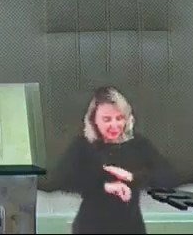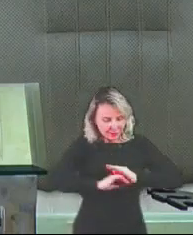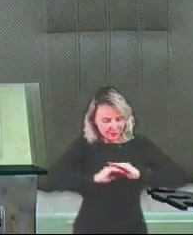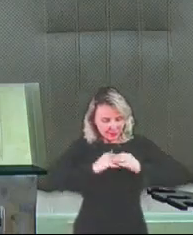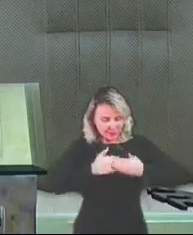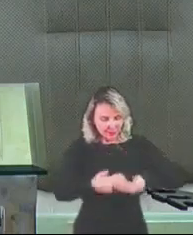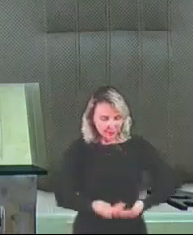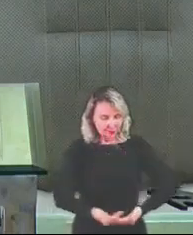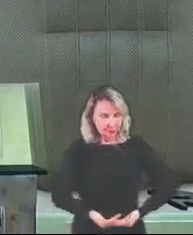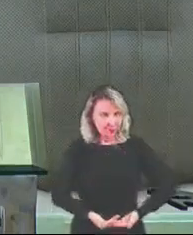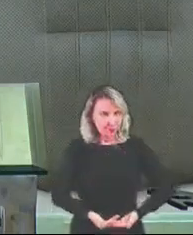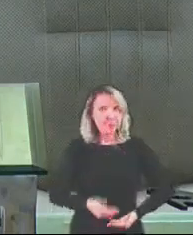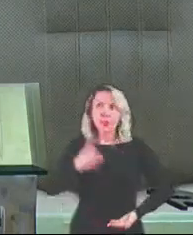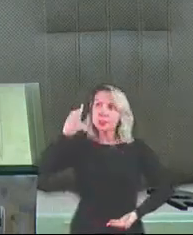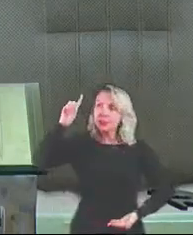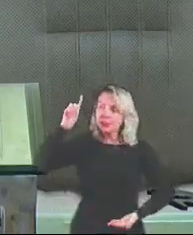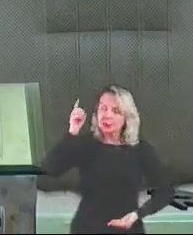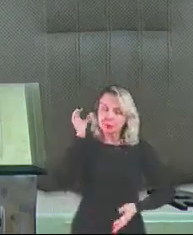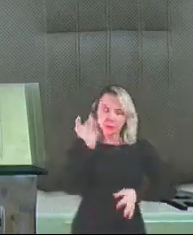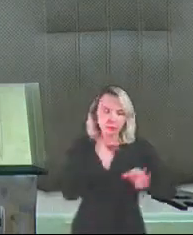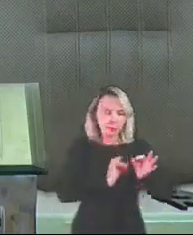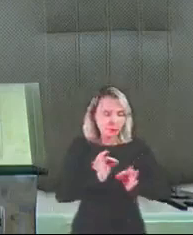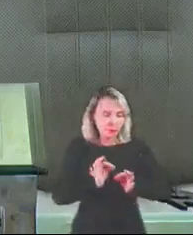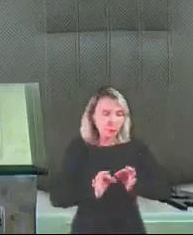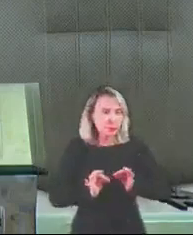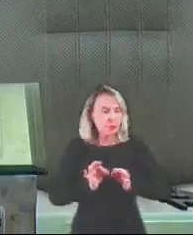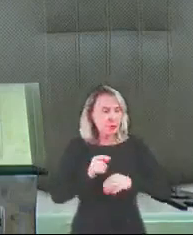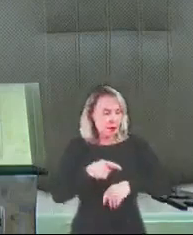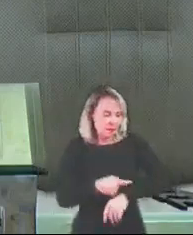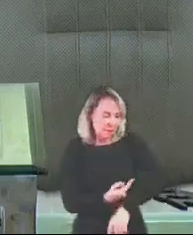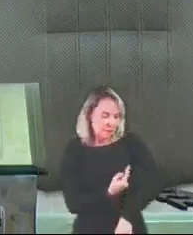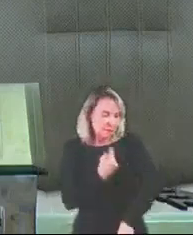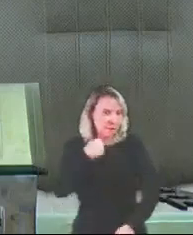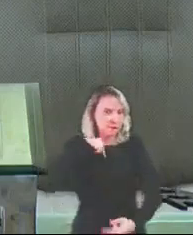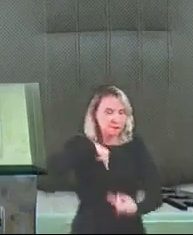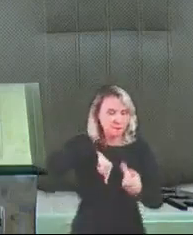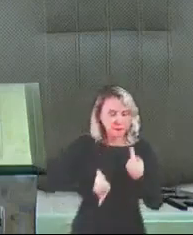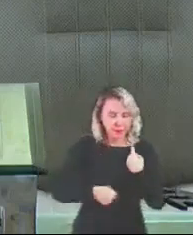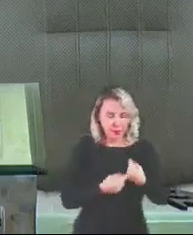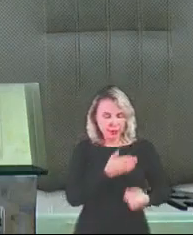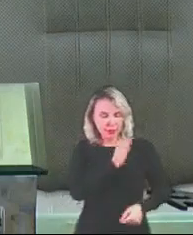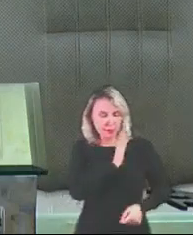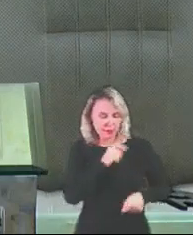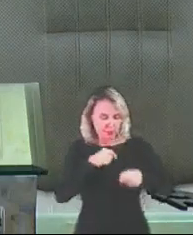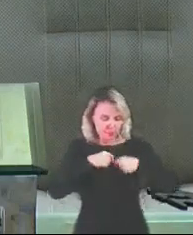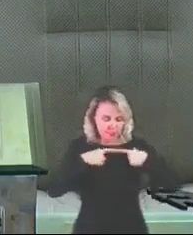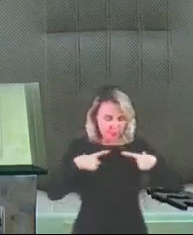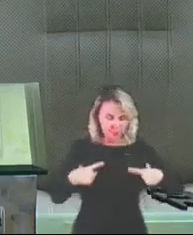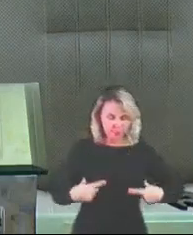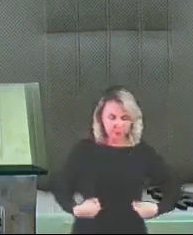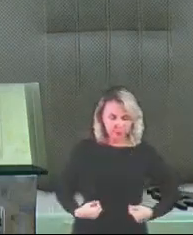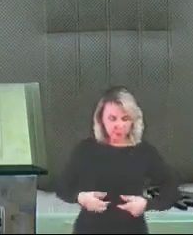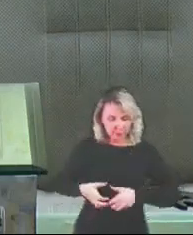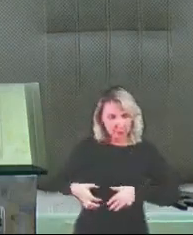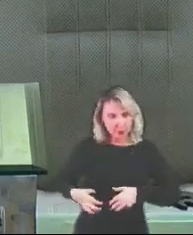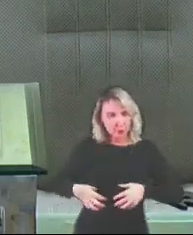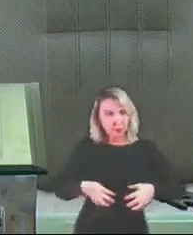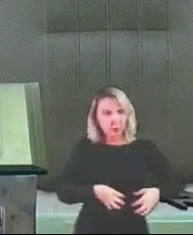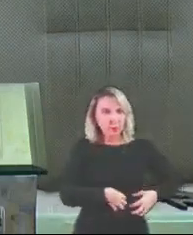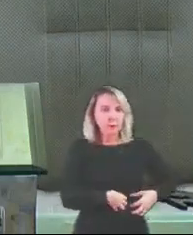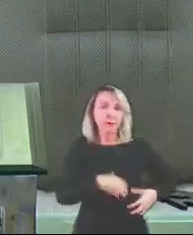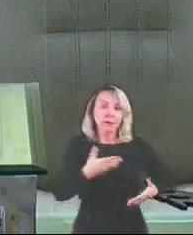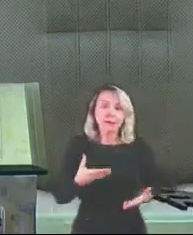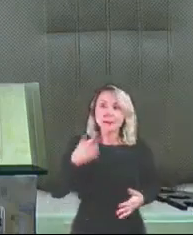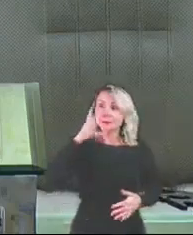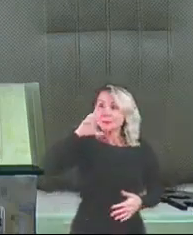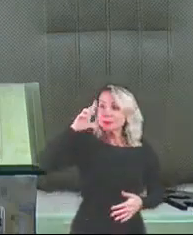Davi. Deus coordenou as artérias, as veias, o coração, o pulmão, o baço, o cérebro. Então Deus